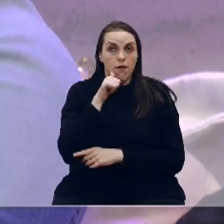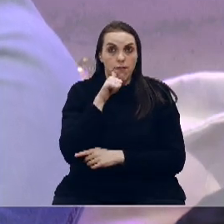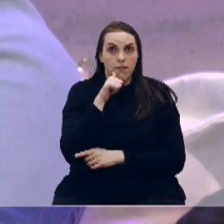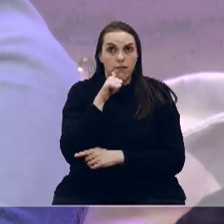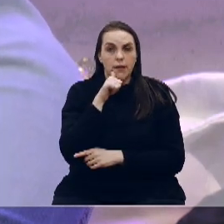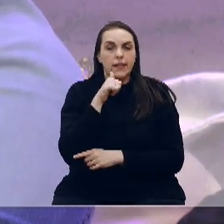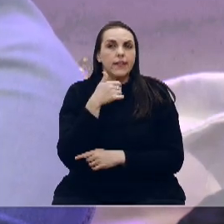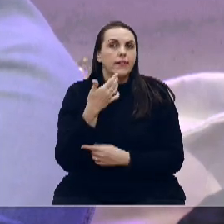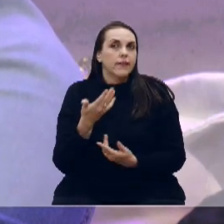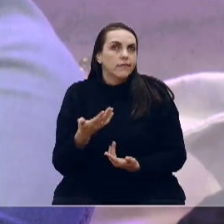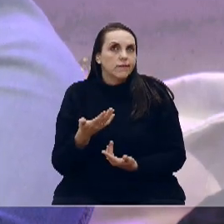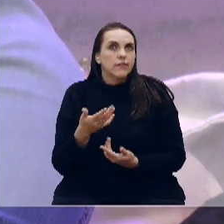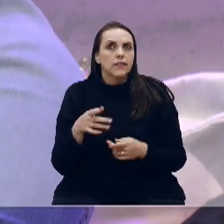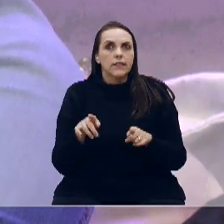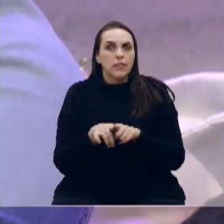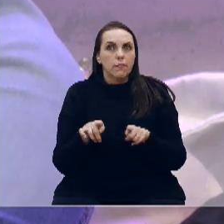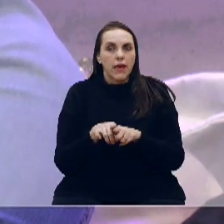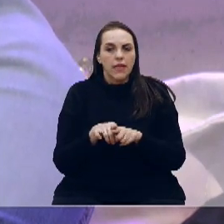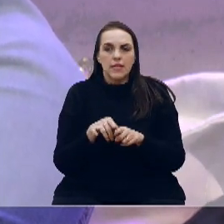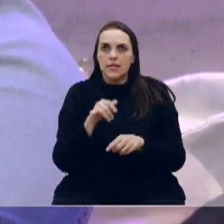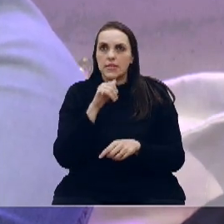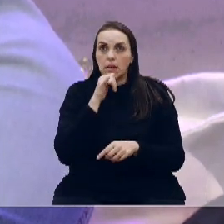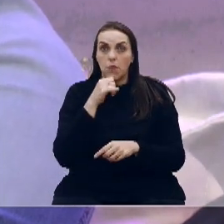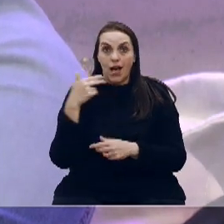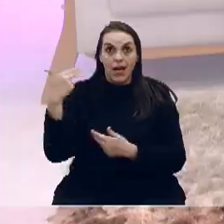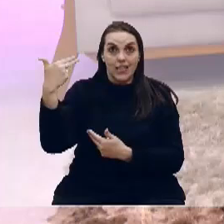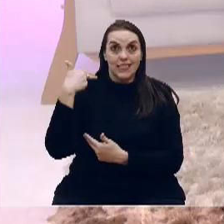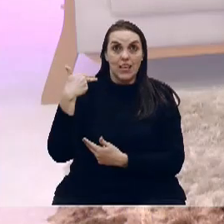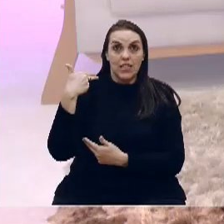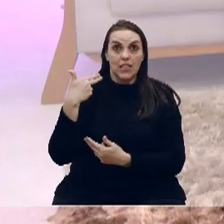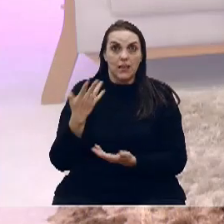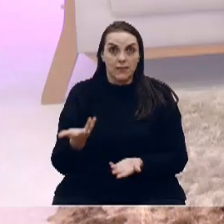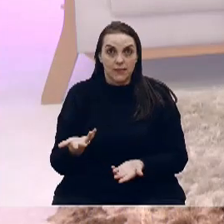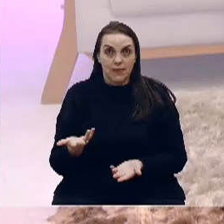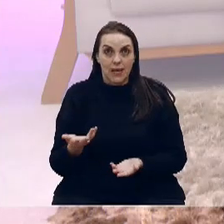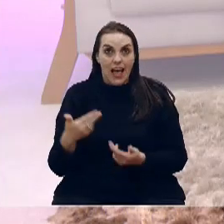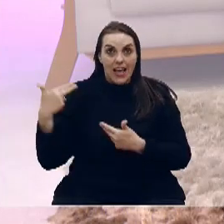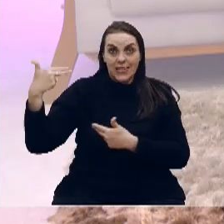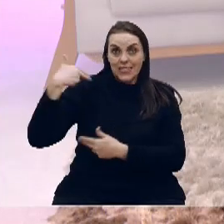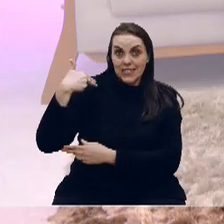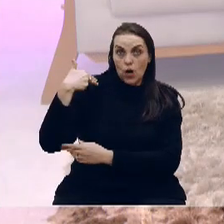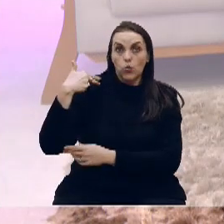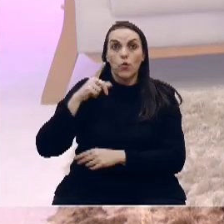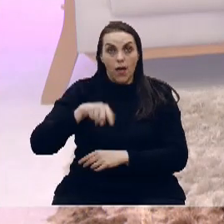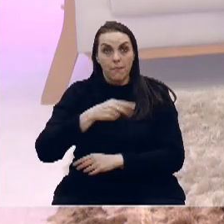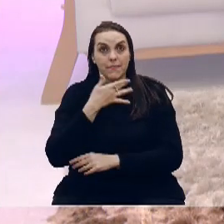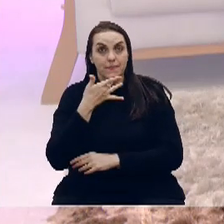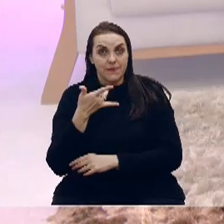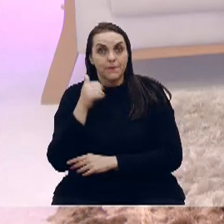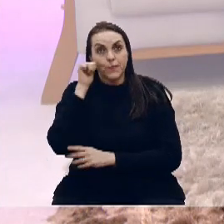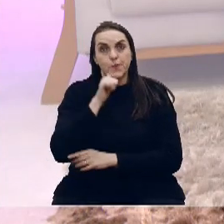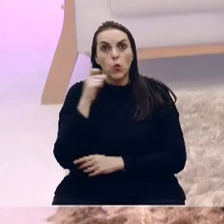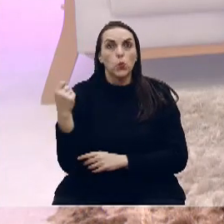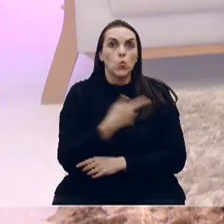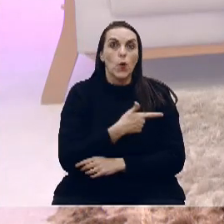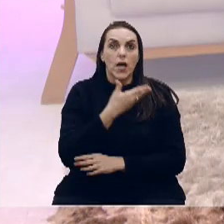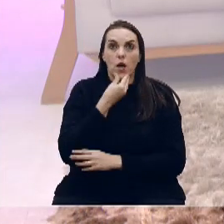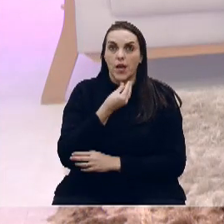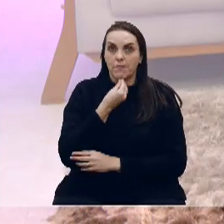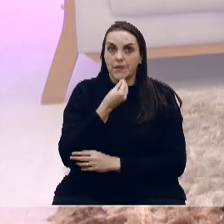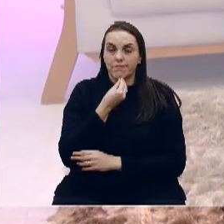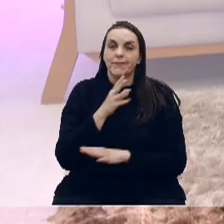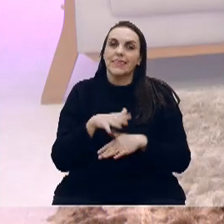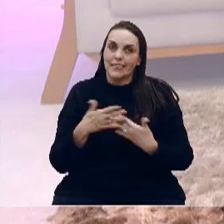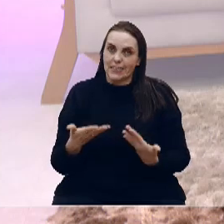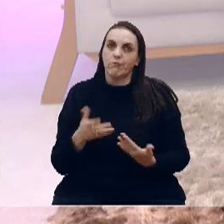mesmo quando nós era assaltada, né? Assaltar uma mulher é mais fácil que assaltar um homem, né? Então, né, nessa parte aí, sim,